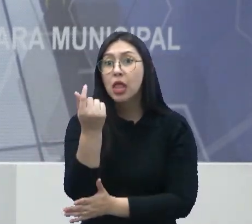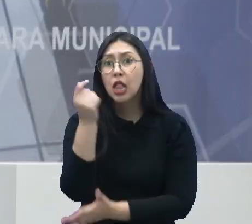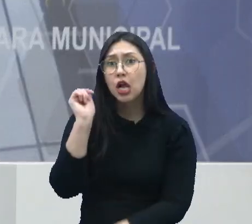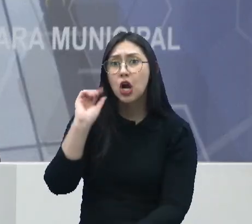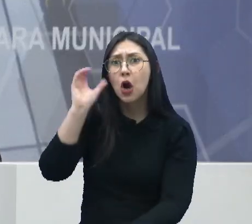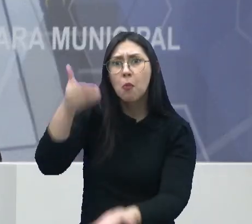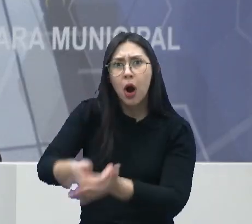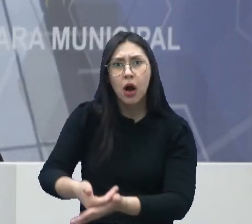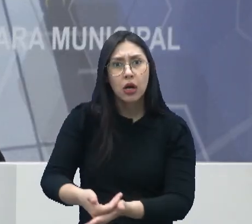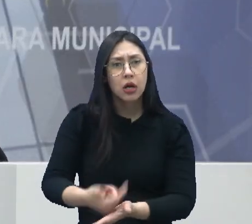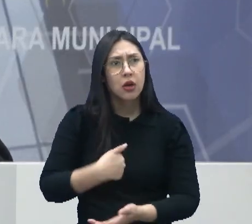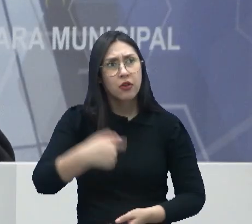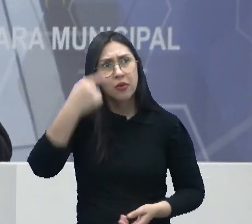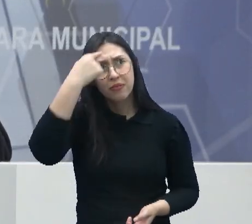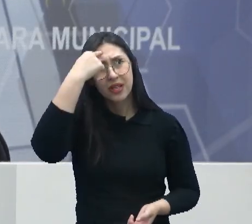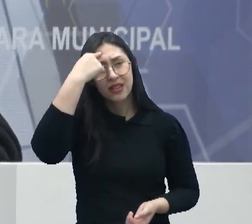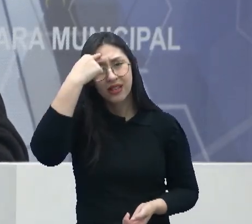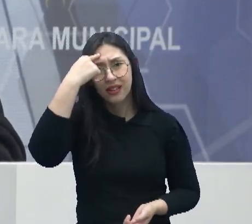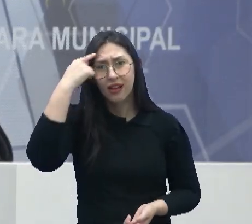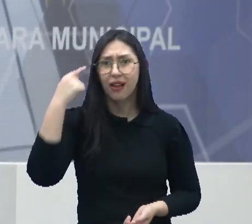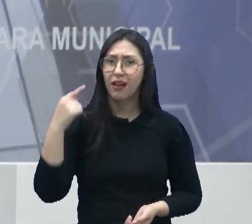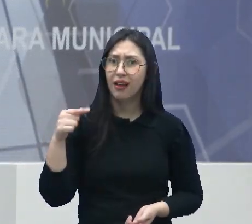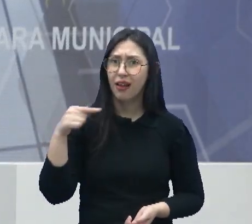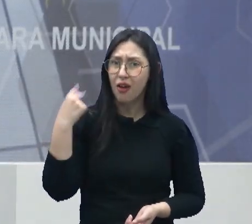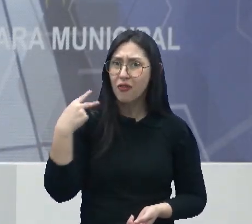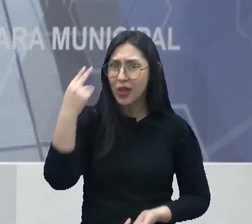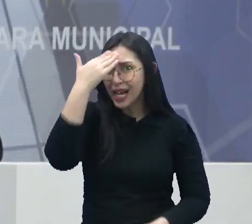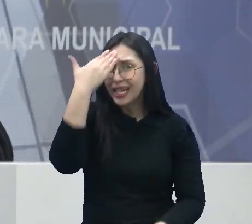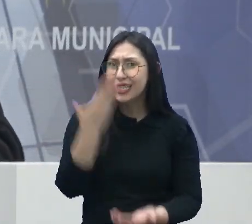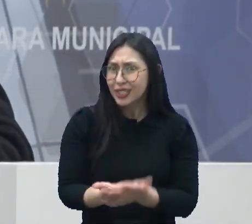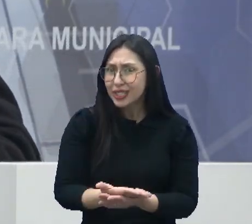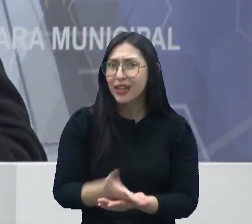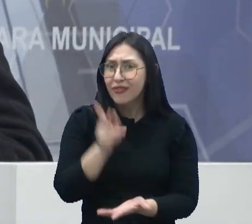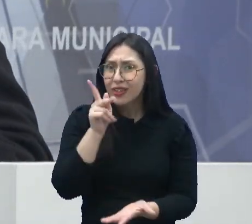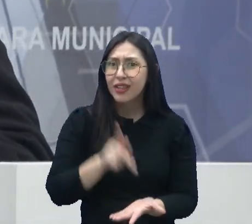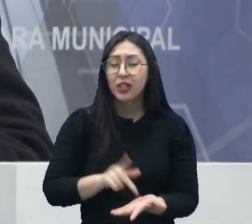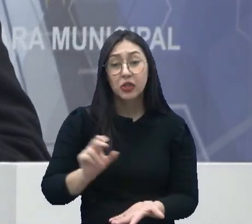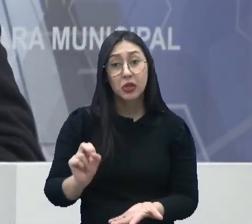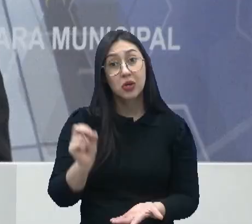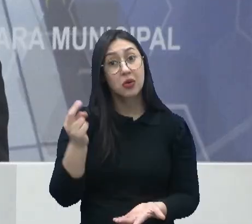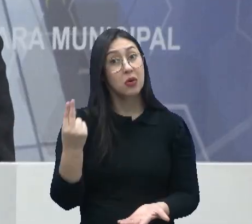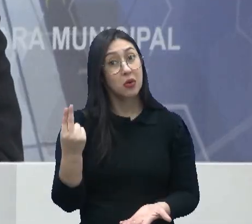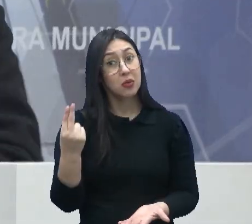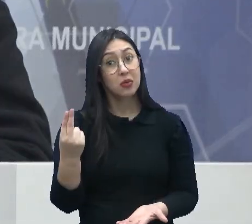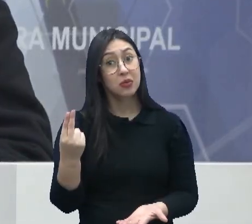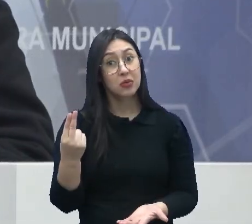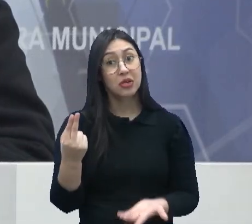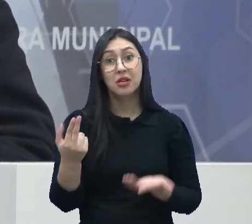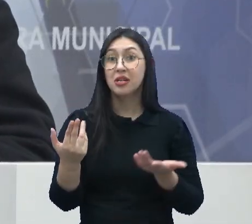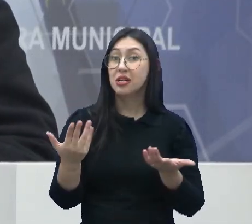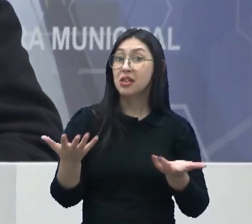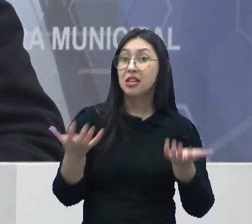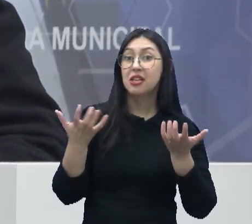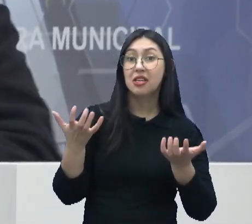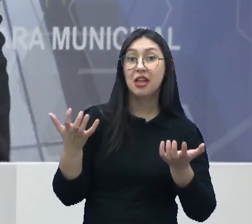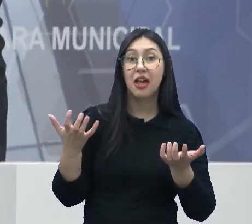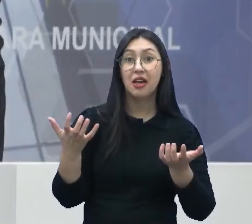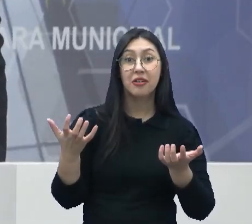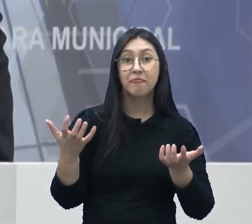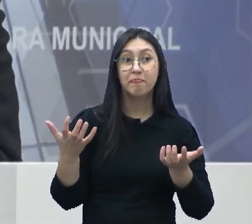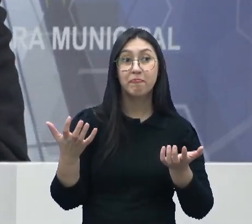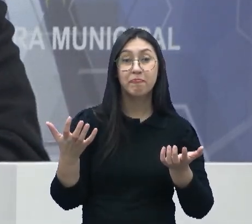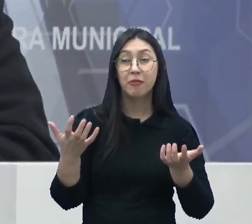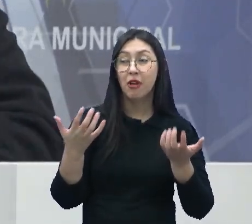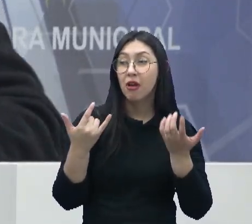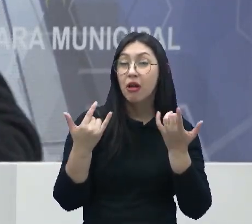nisso, se é fato, se ela acredita que isso é verdade, ou se ela entrou na bolha, ela foi